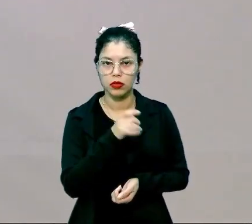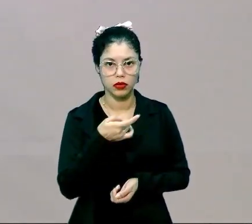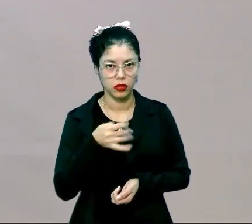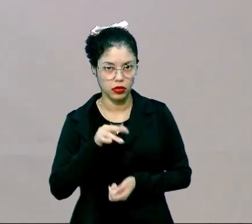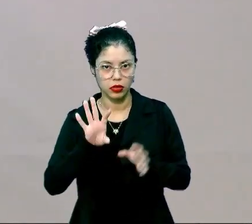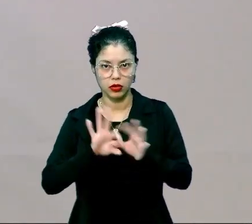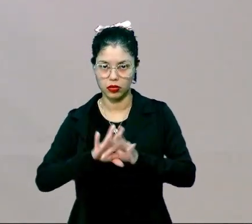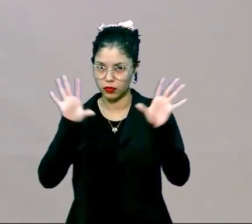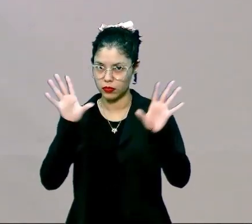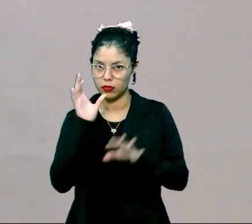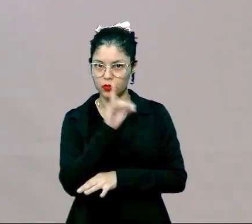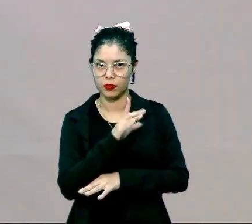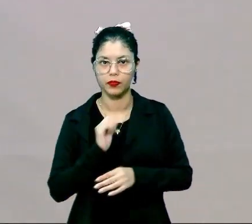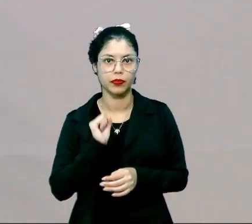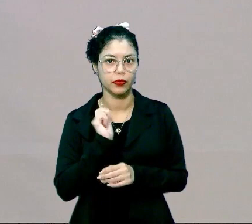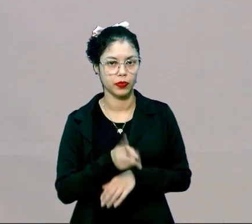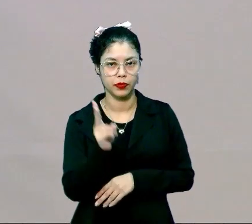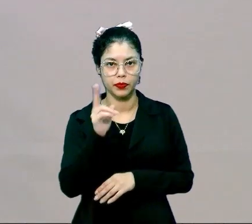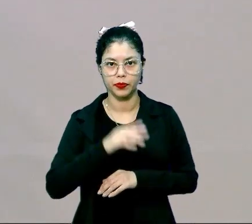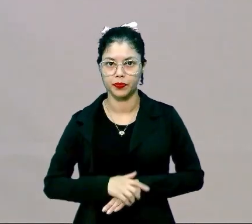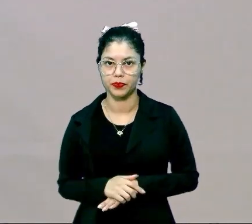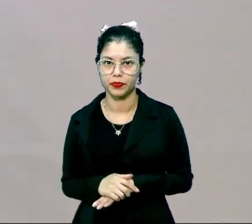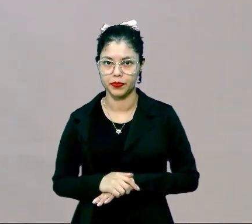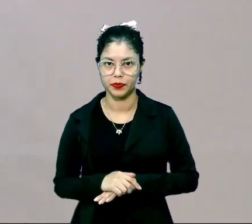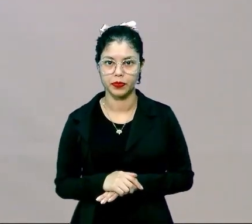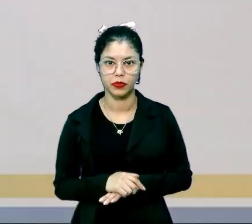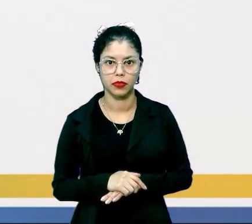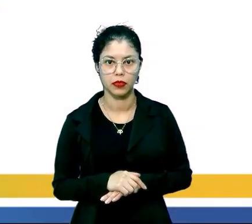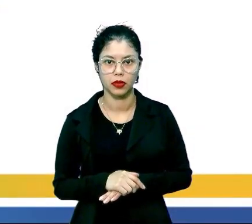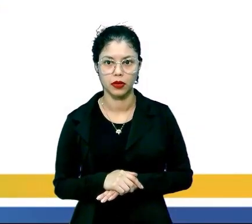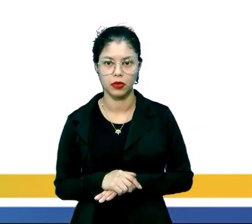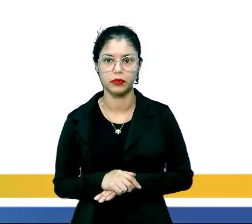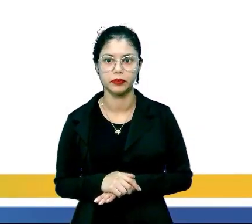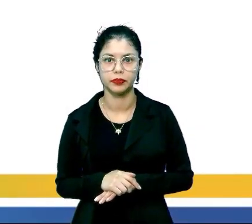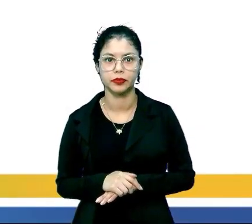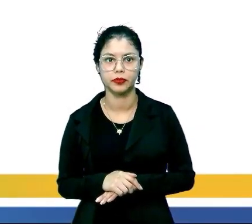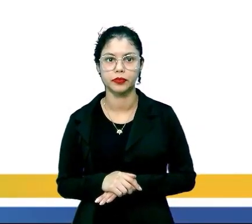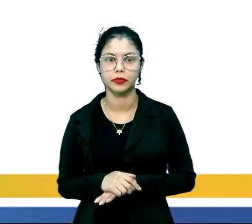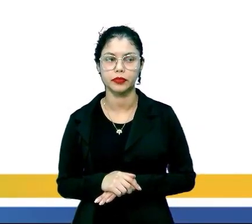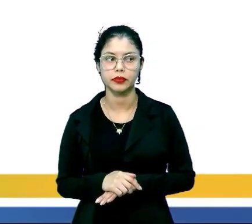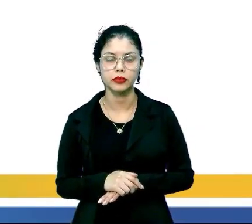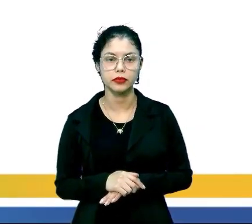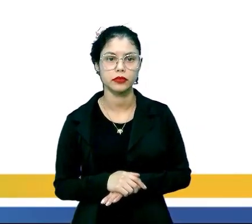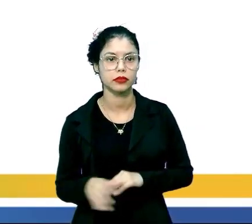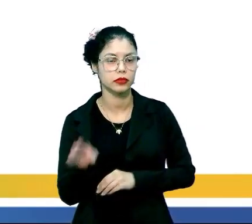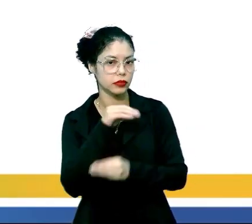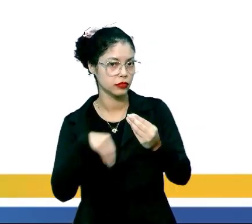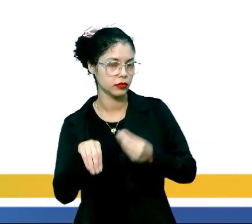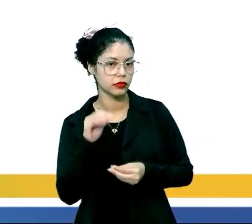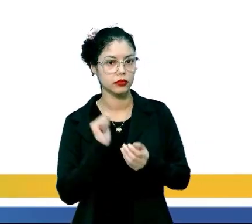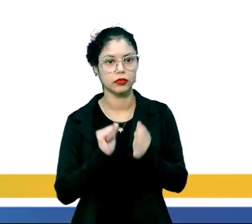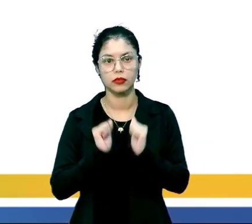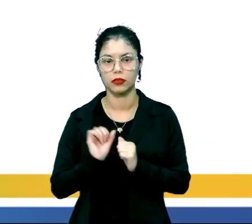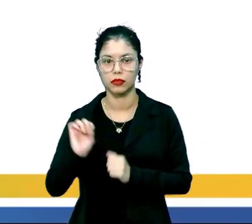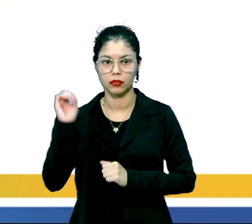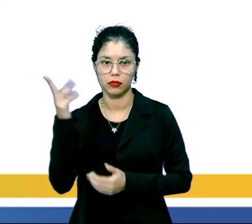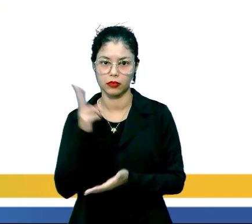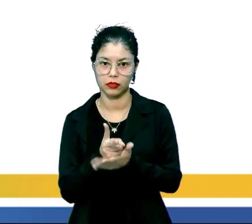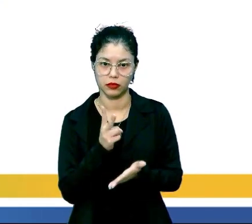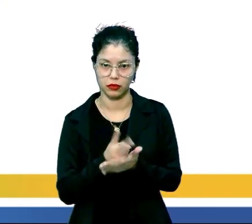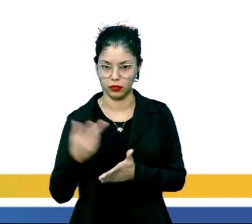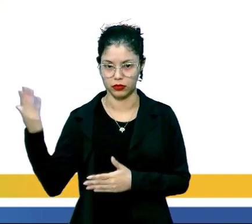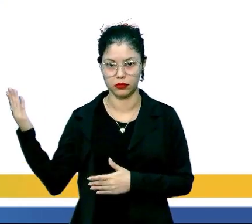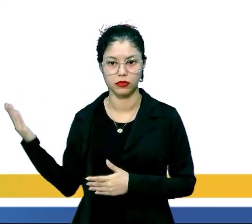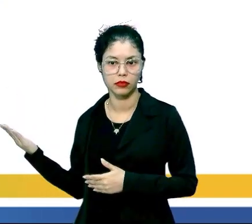exo libera. Tudo bem? Vamos seguir. Olha só aí na tela. As reações, elas podem acontecer sempre